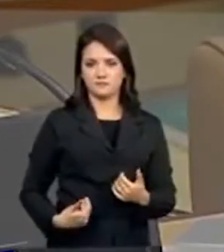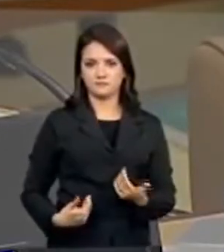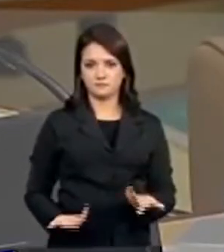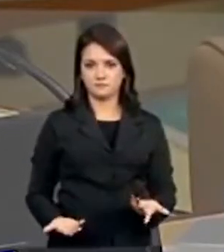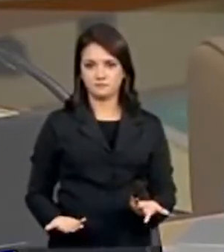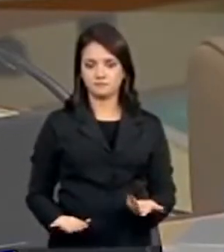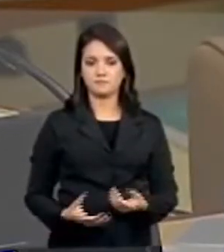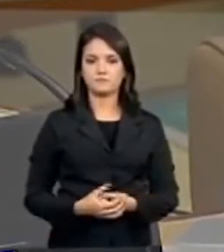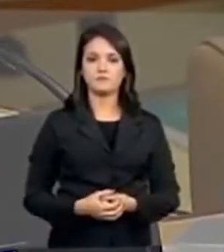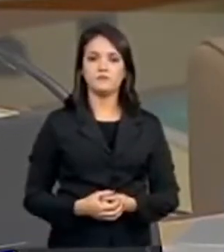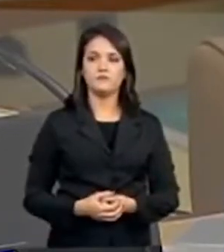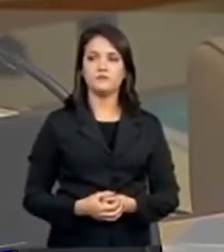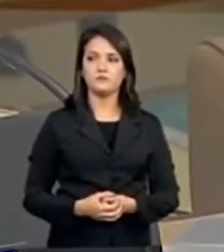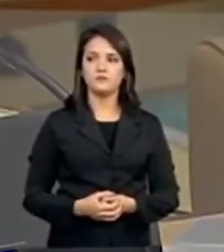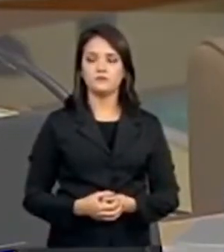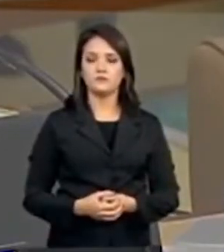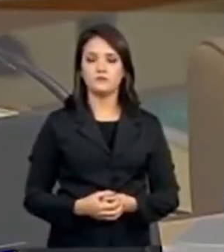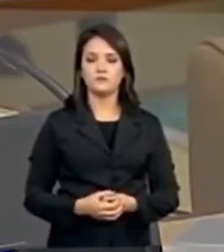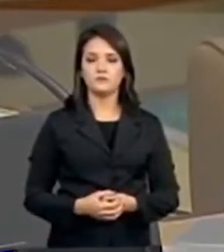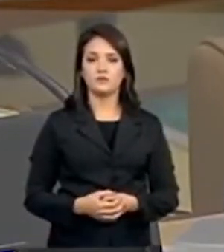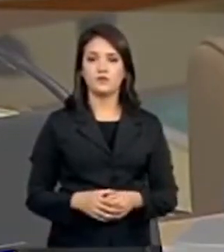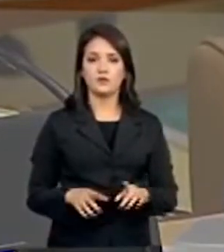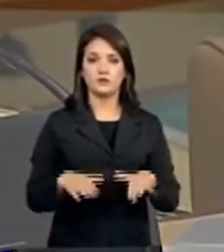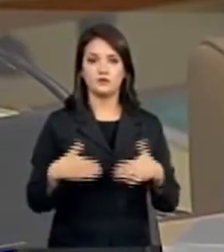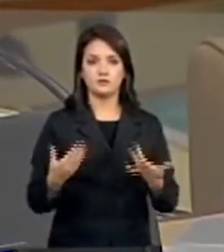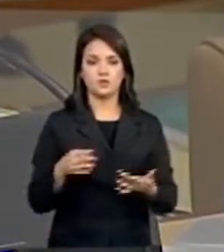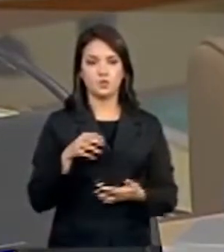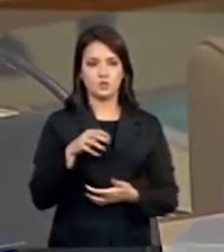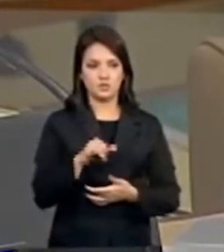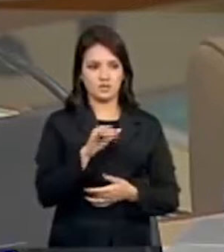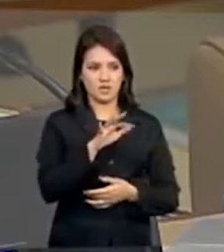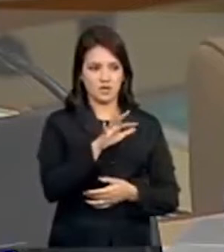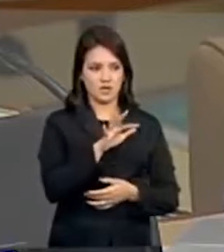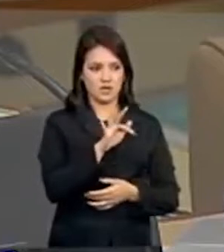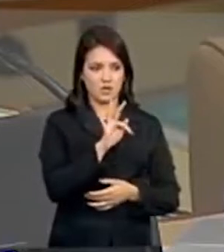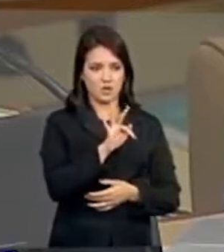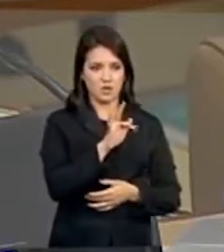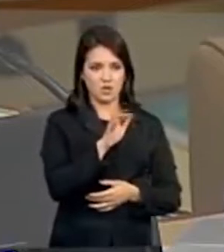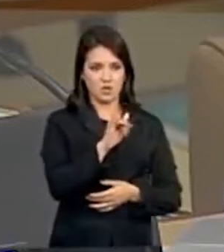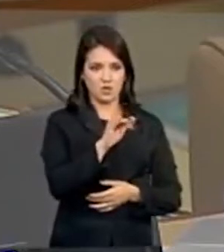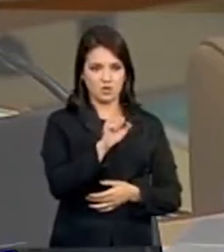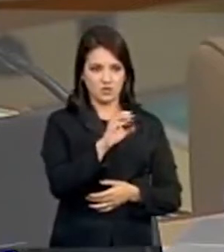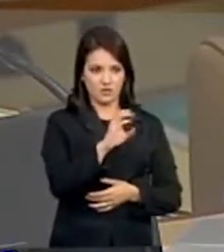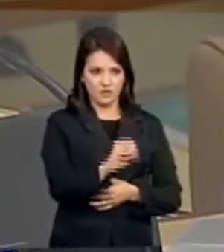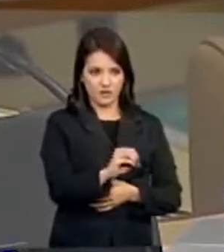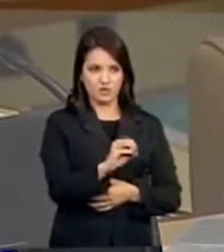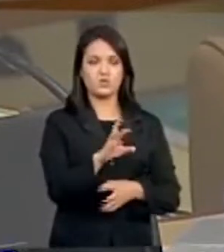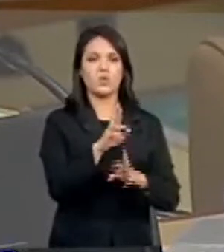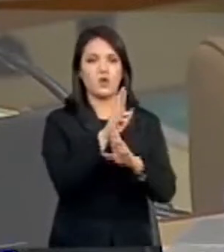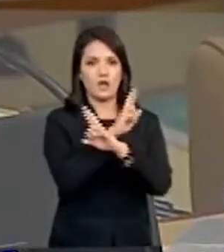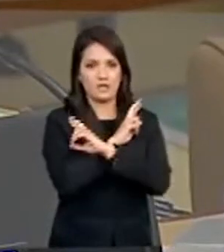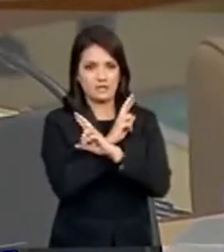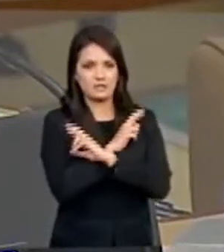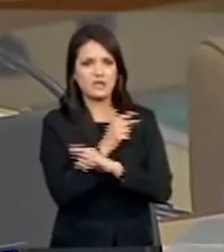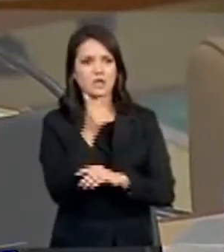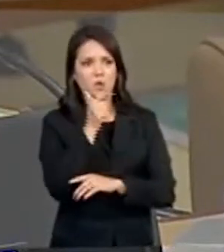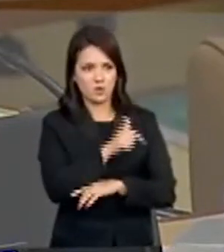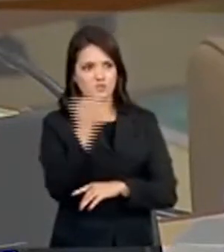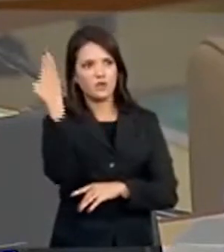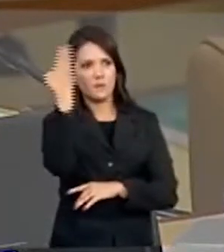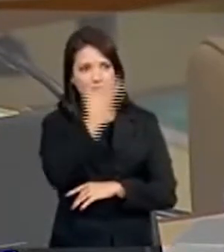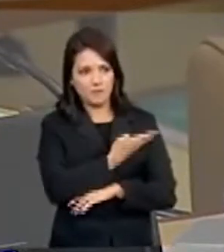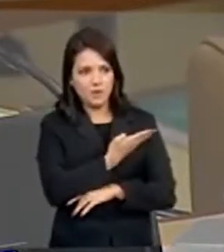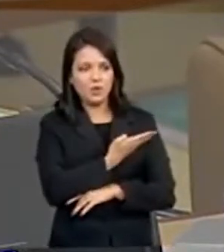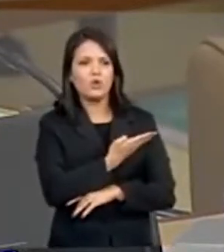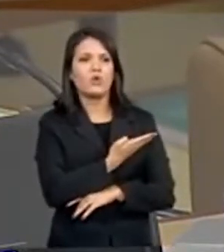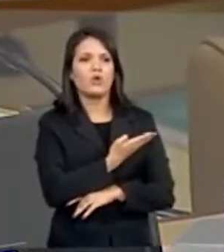diferentemente. Se a prova foi obtida pelo fisco, pela Receita, licitamente, não